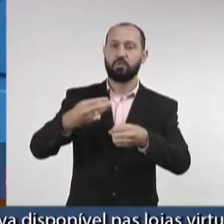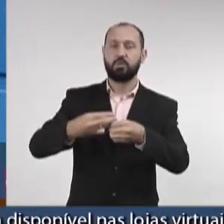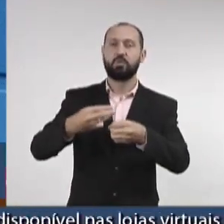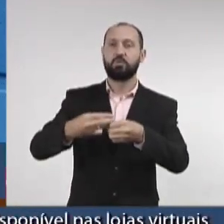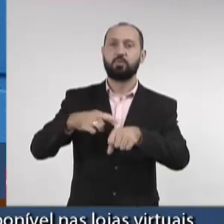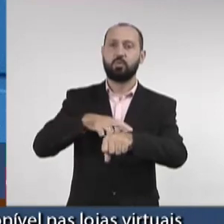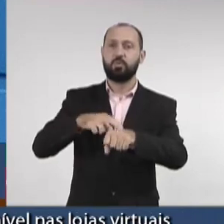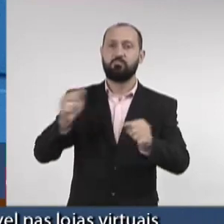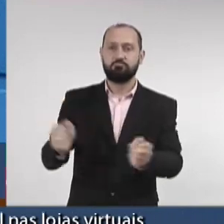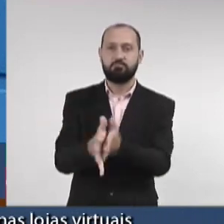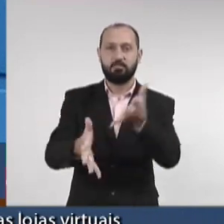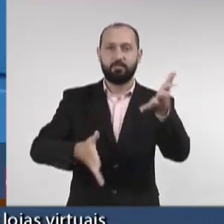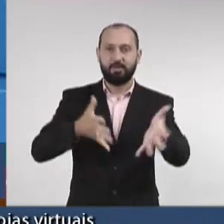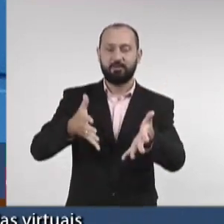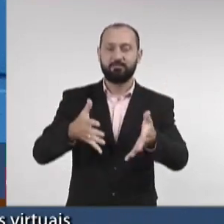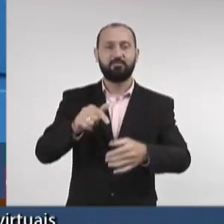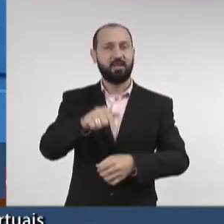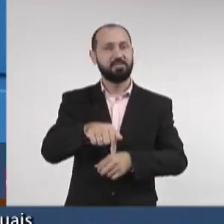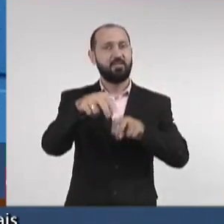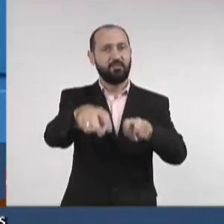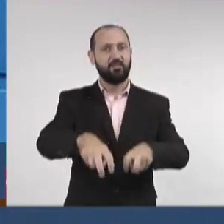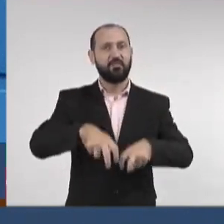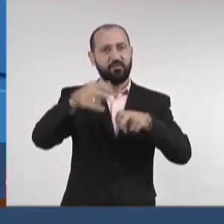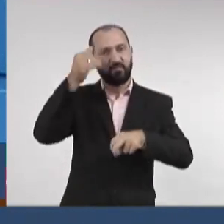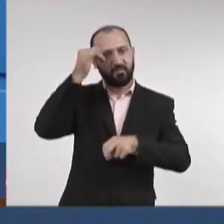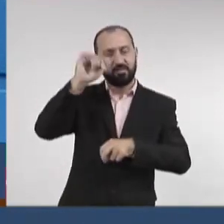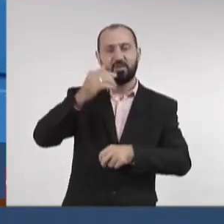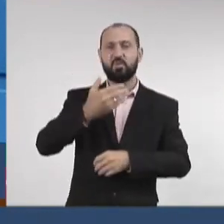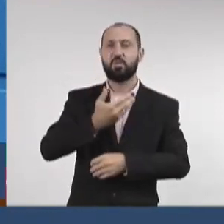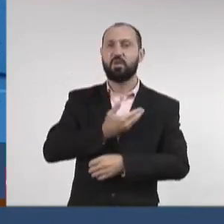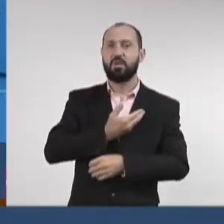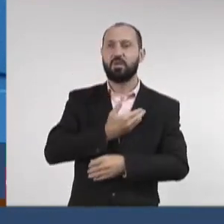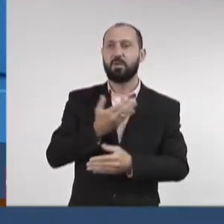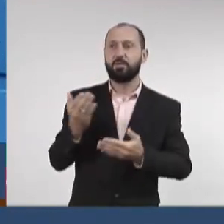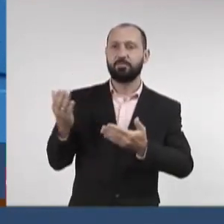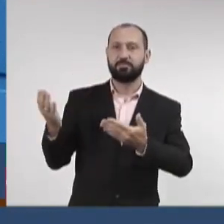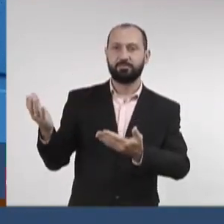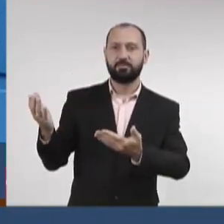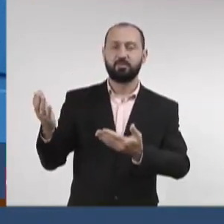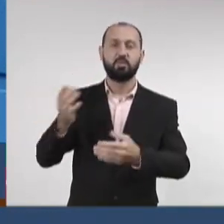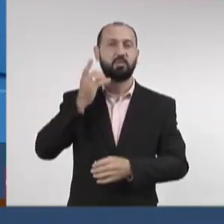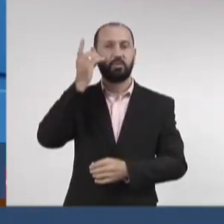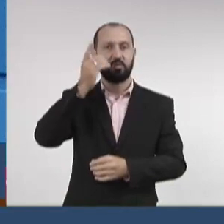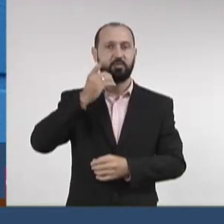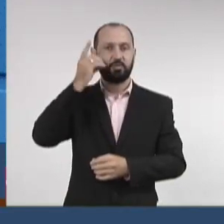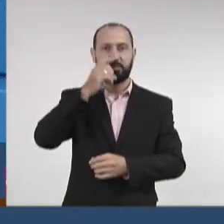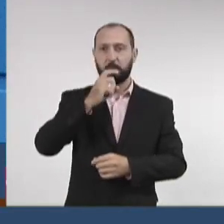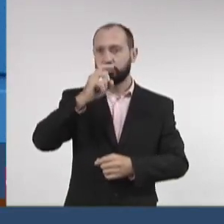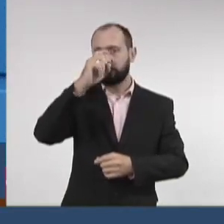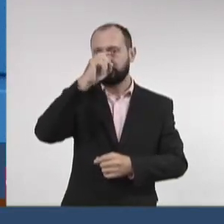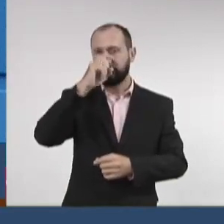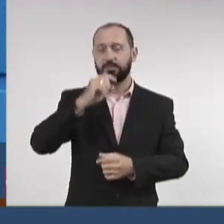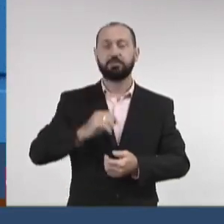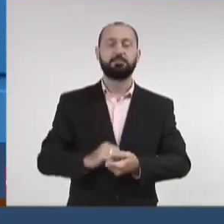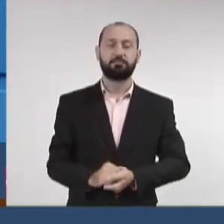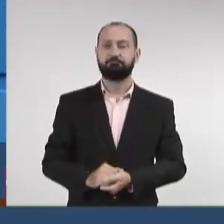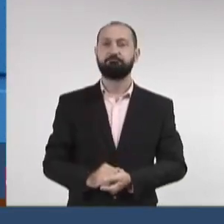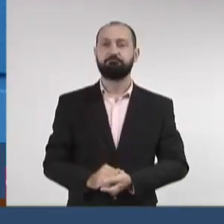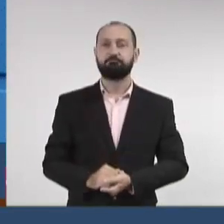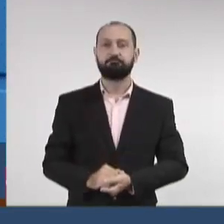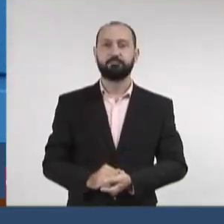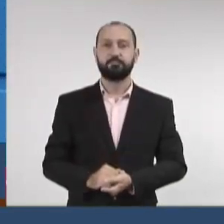Brilhante. Fazenda, inclusive, que é do amigo do nosso deputado Zeca do PT.